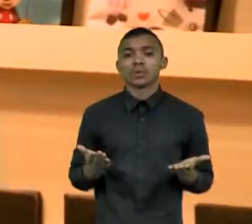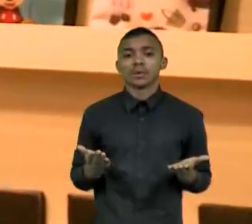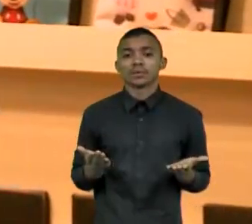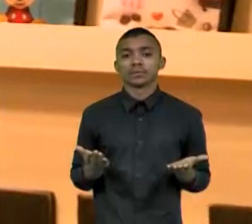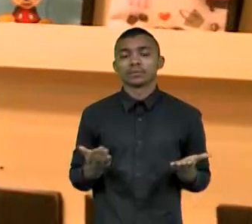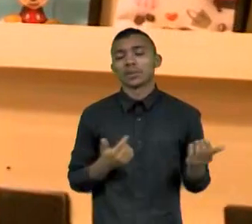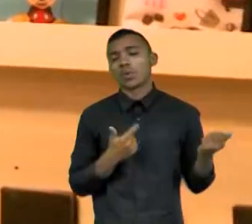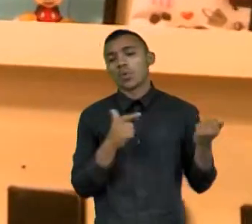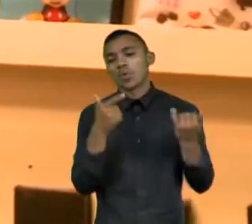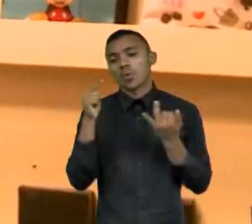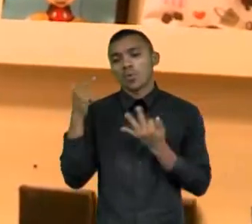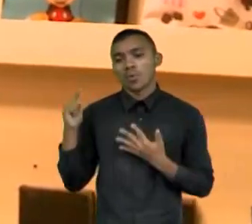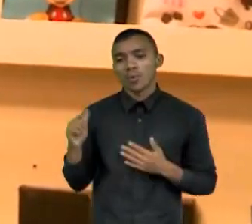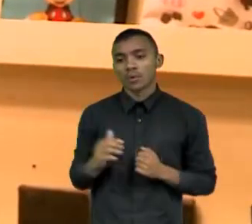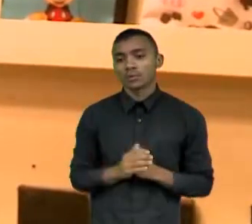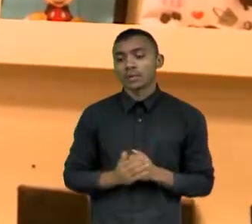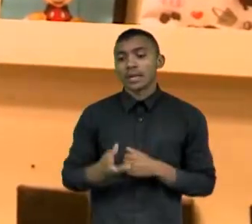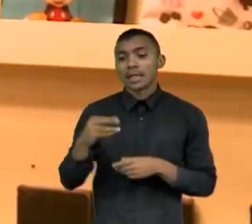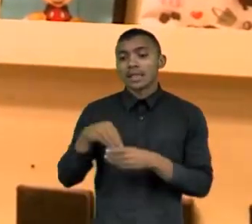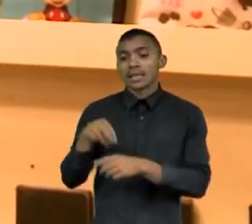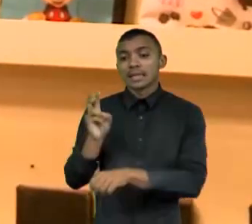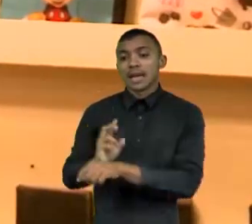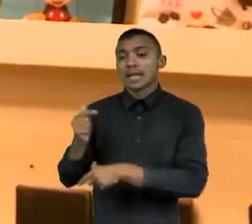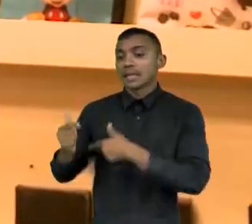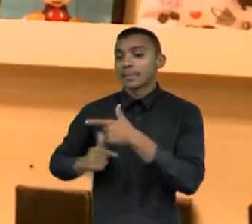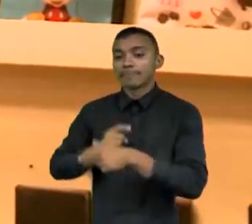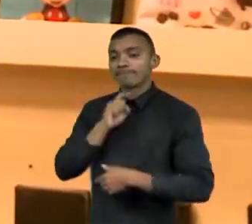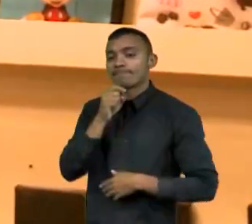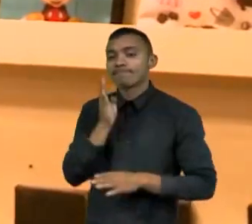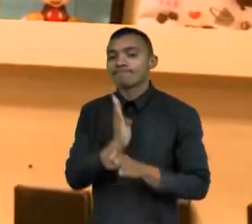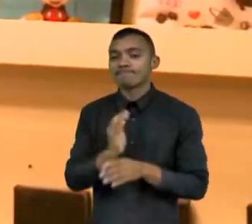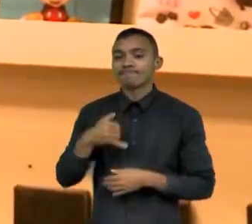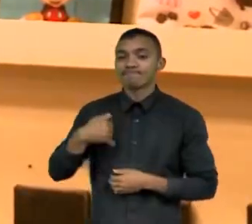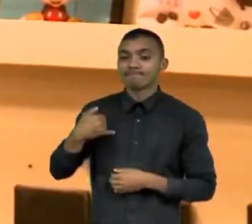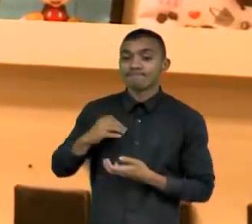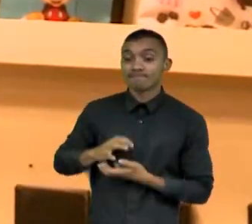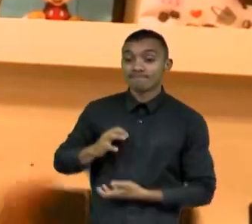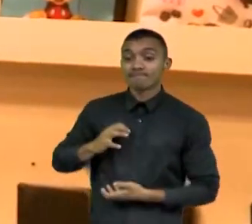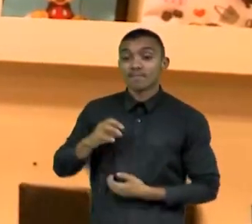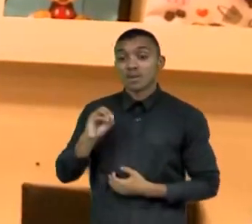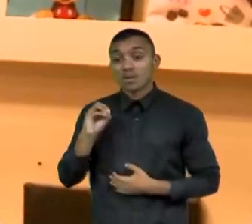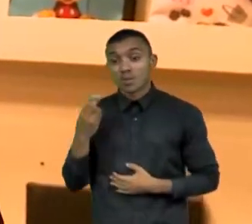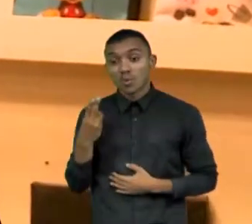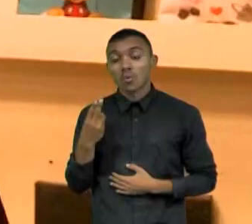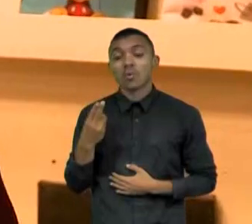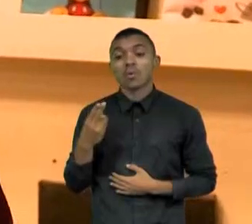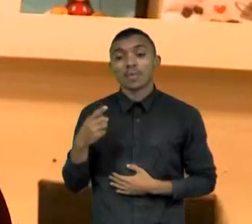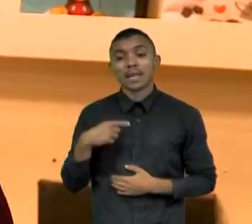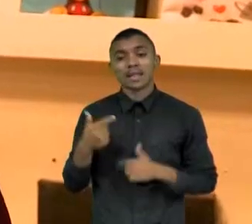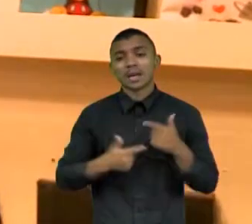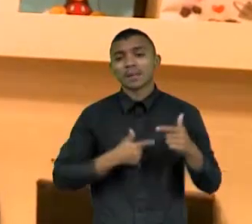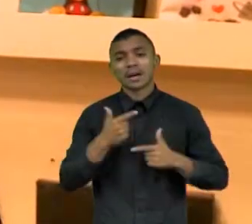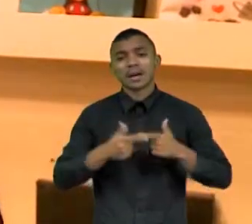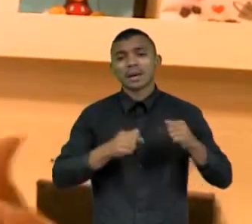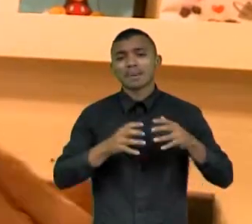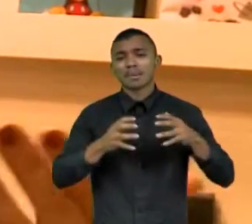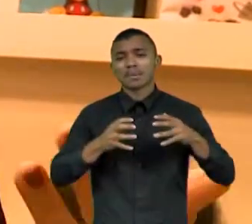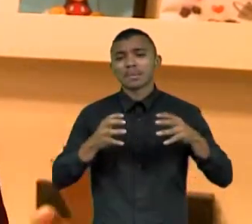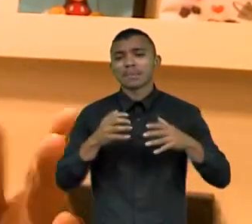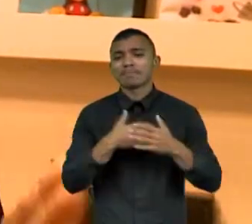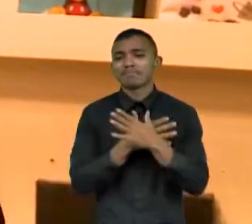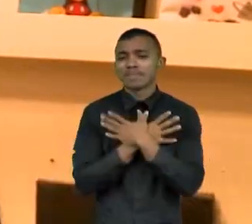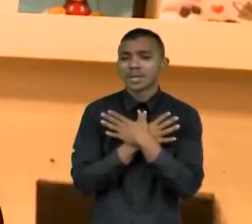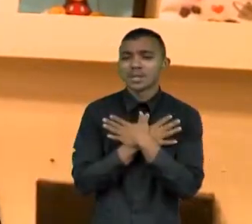e outras coisas, que não têm espaço no mercado pela idade ou porque a gente tem uma taxa de desemprego muito grande, então essas